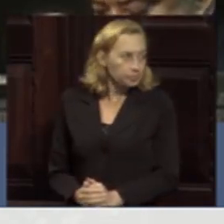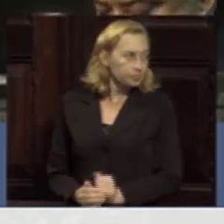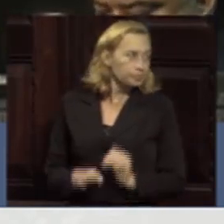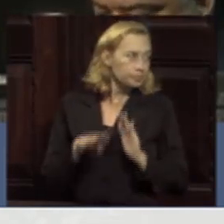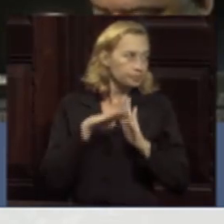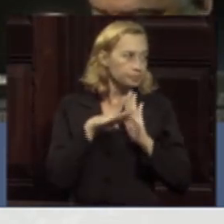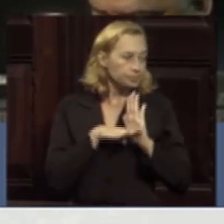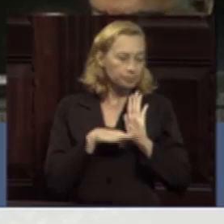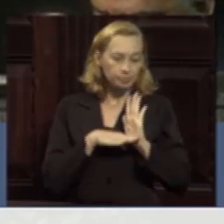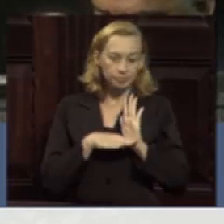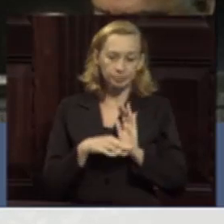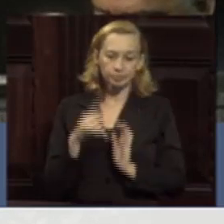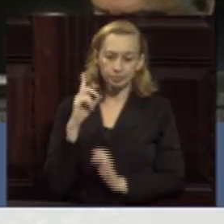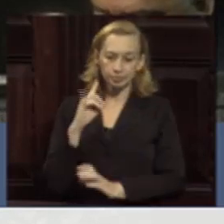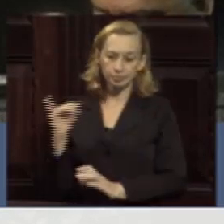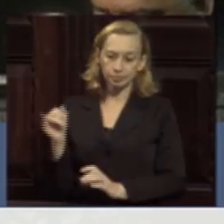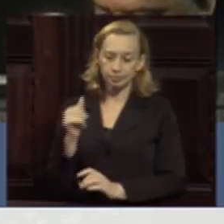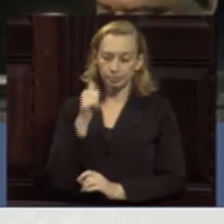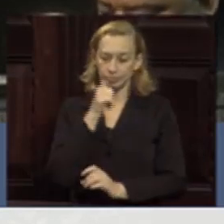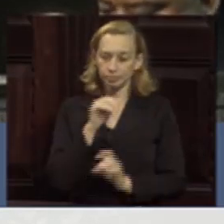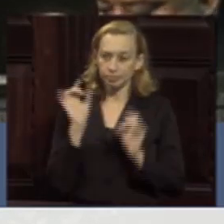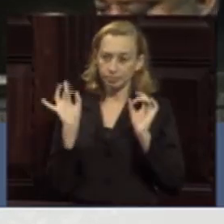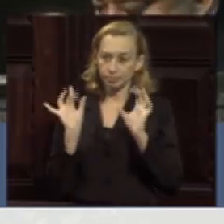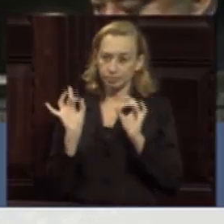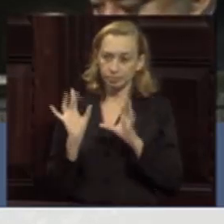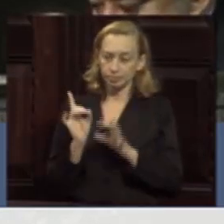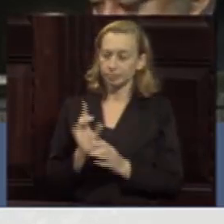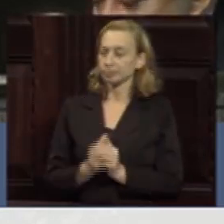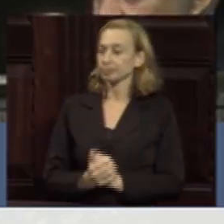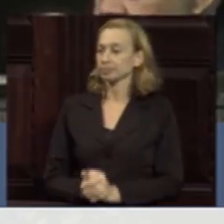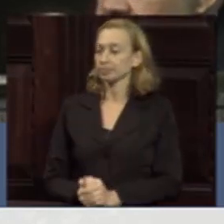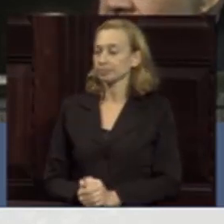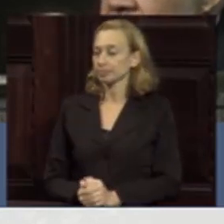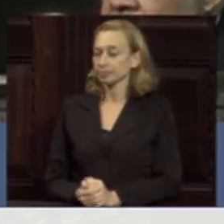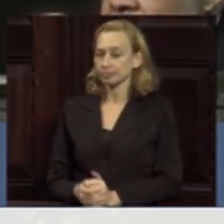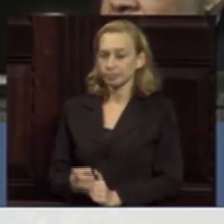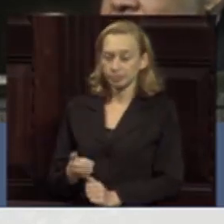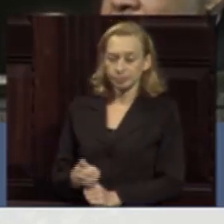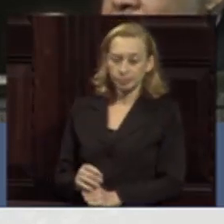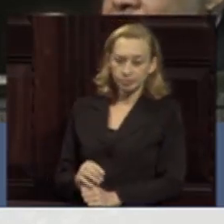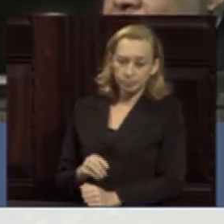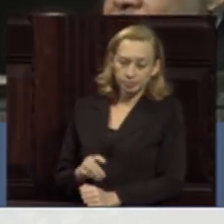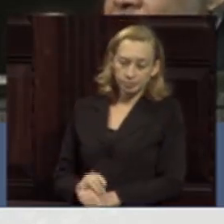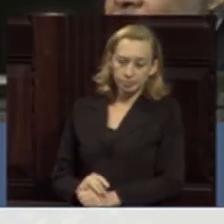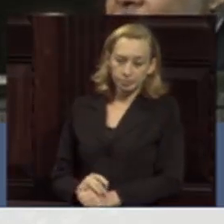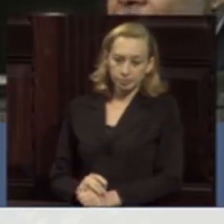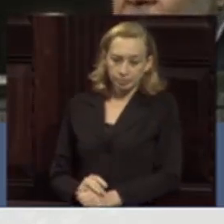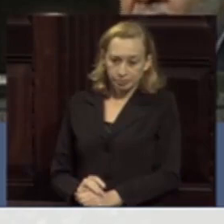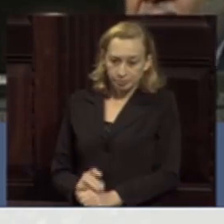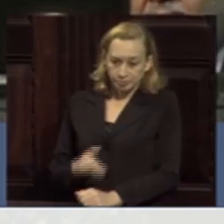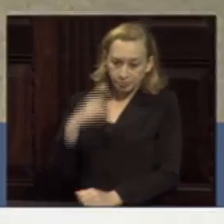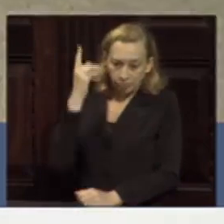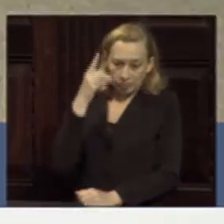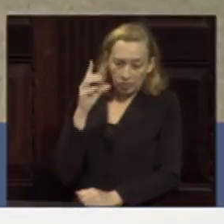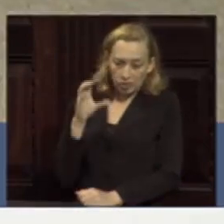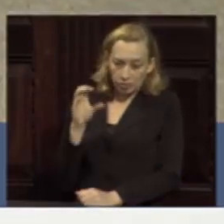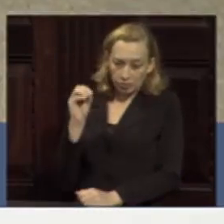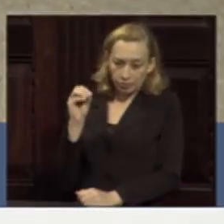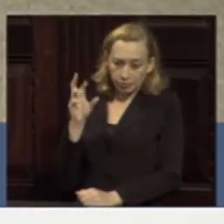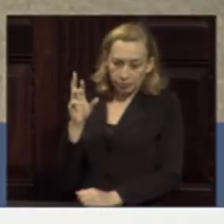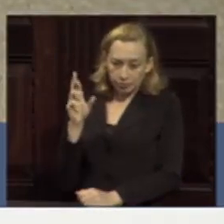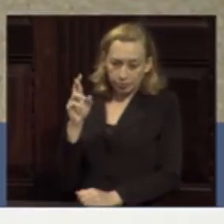de modo muito especial, pelo Dia Internacional da Mulher, o deputado Coronel Jairo. É exatamente, presidente, que eu quero deixar aqui